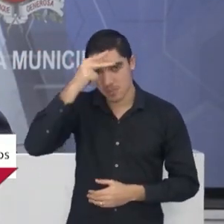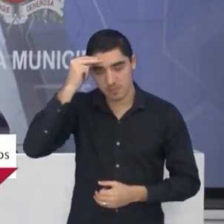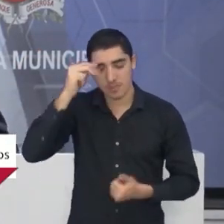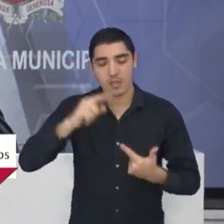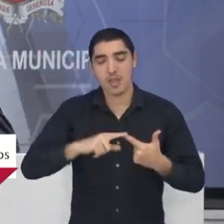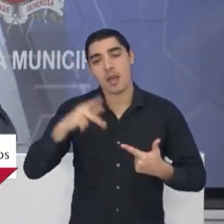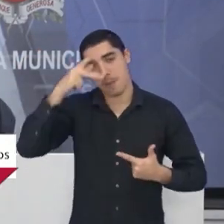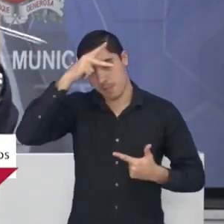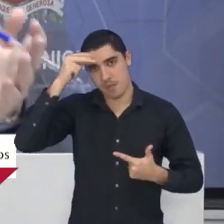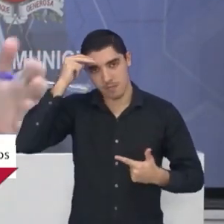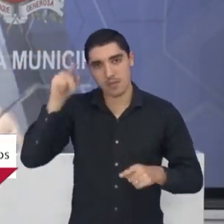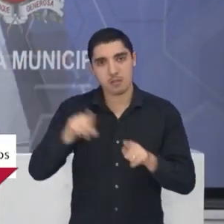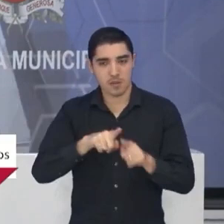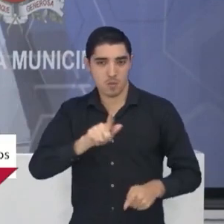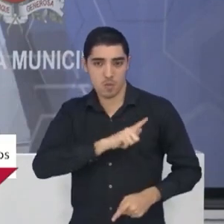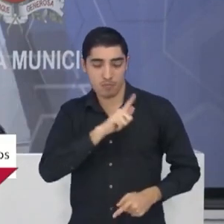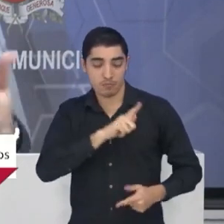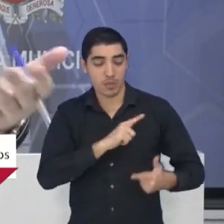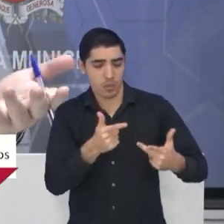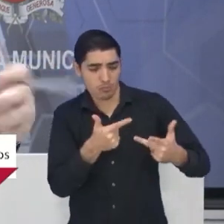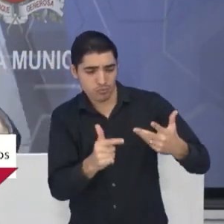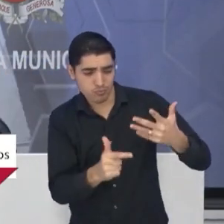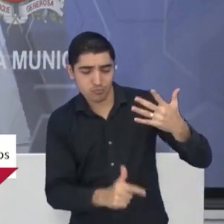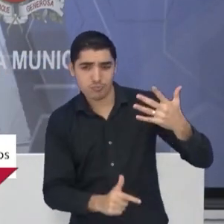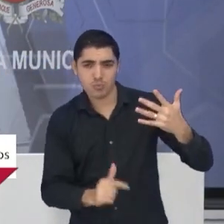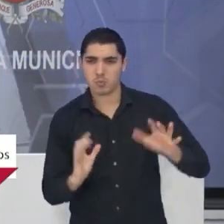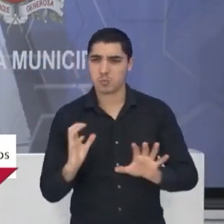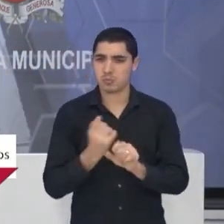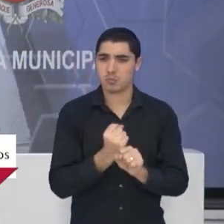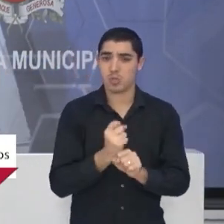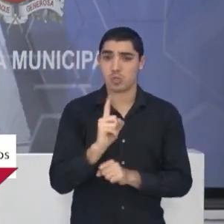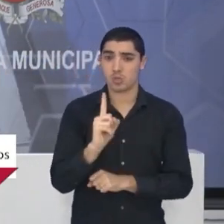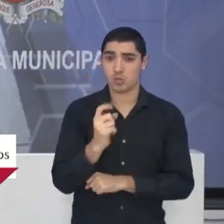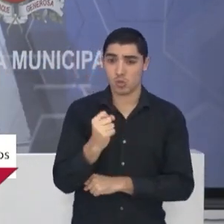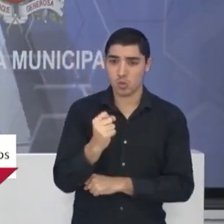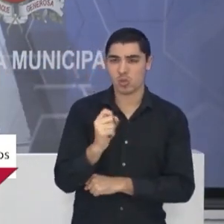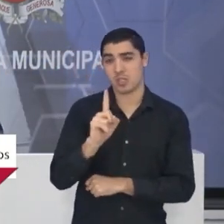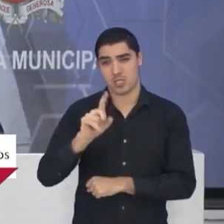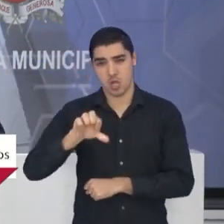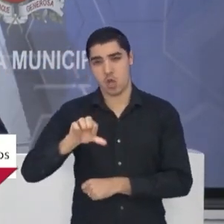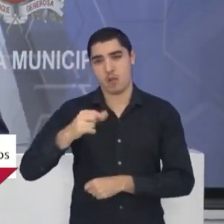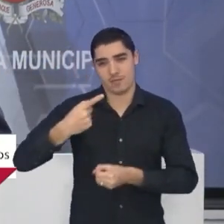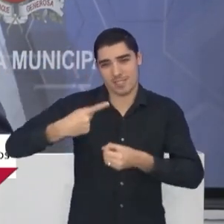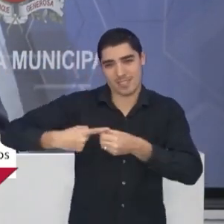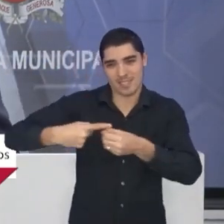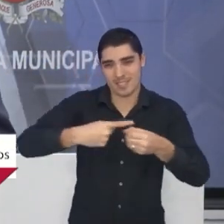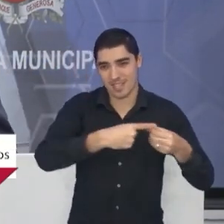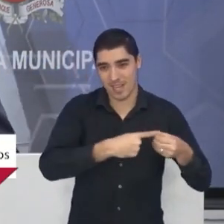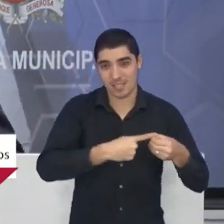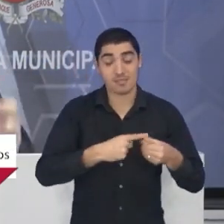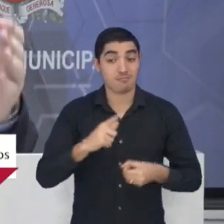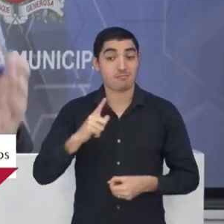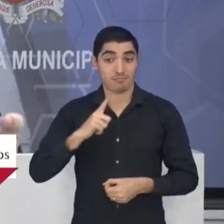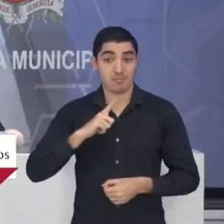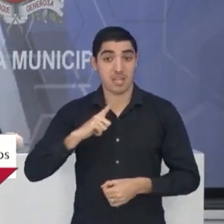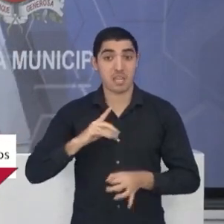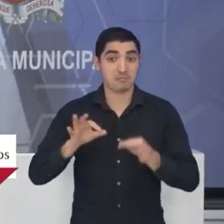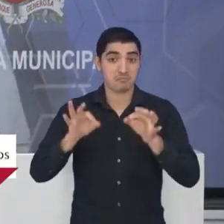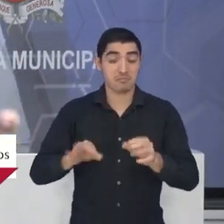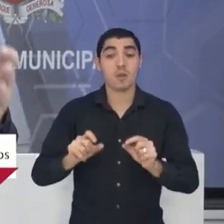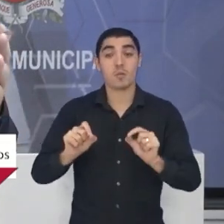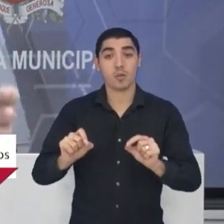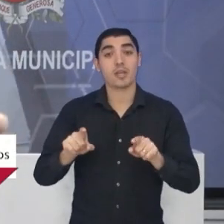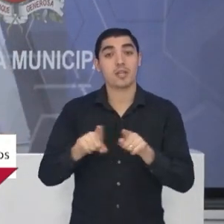Guaratinguetá e das demais 18 cidades 19 porque a capital paulista também terá eh o seu seu espaço em um parque da